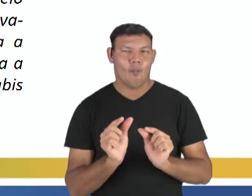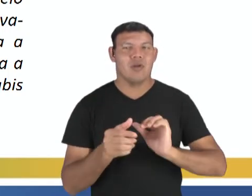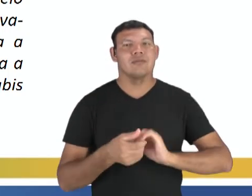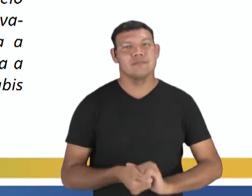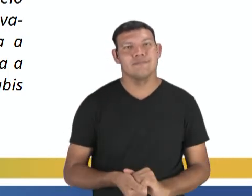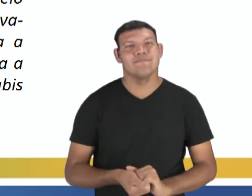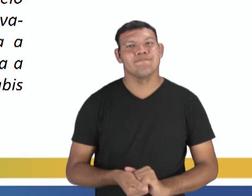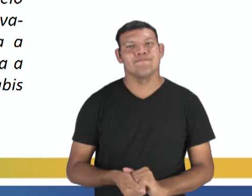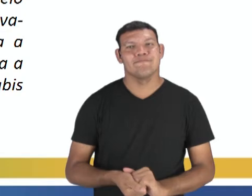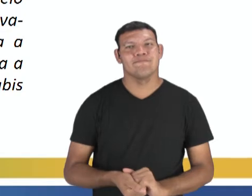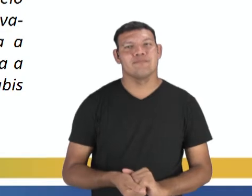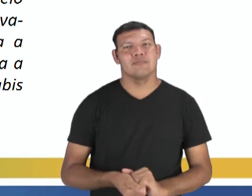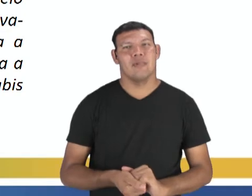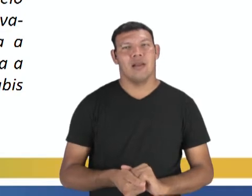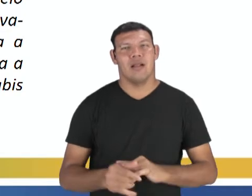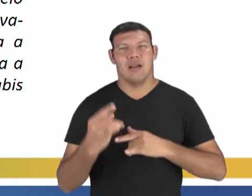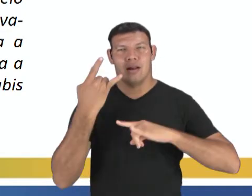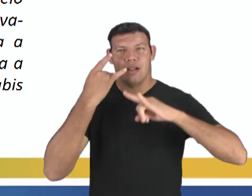davam